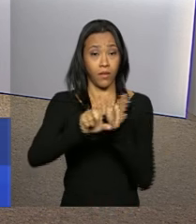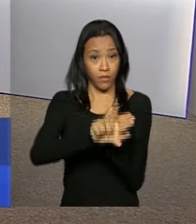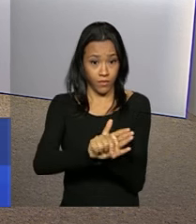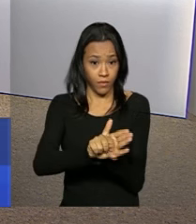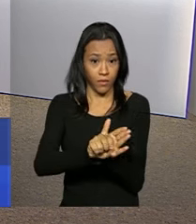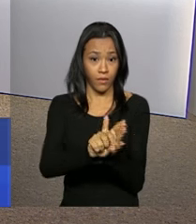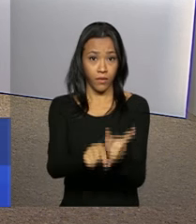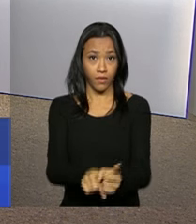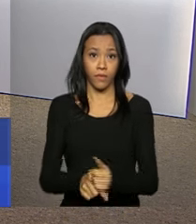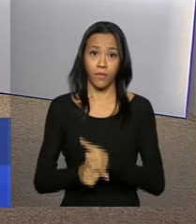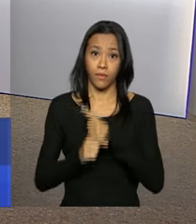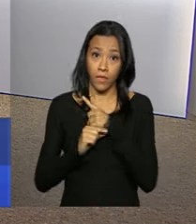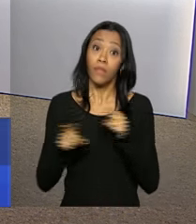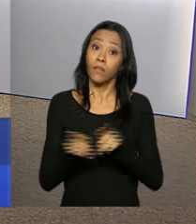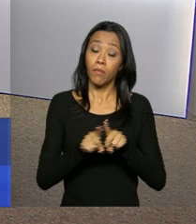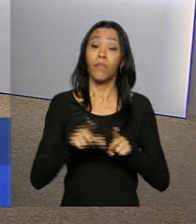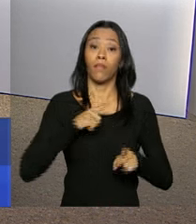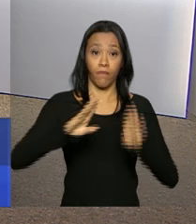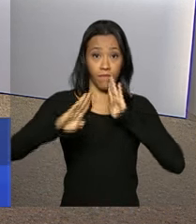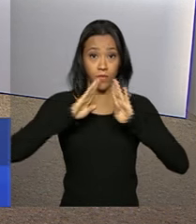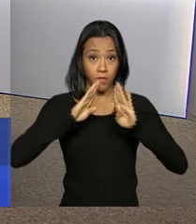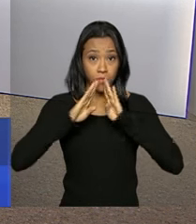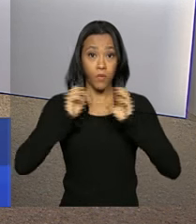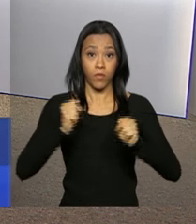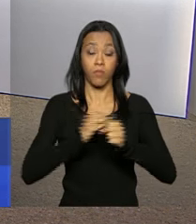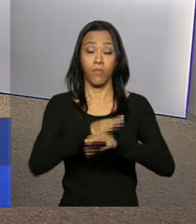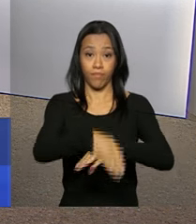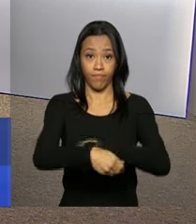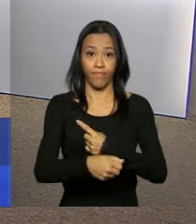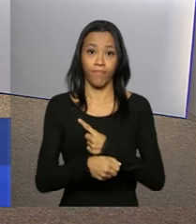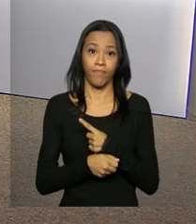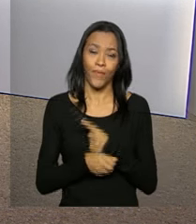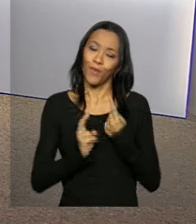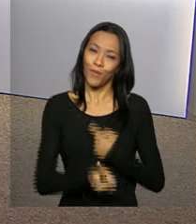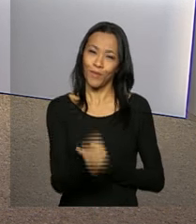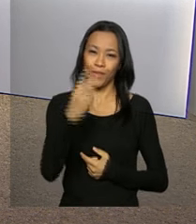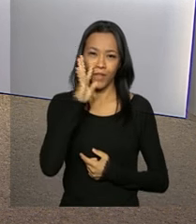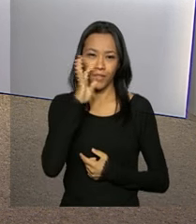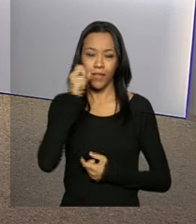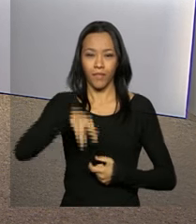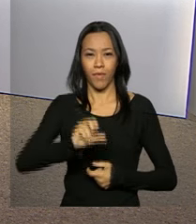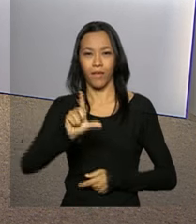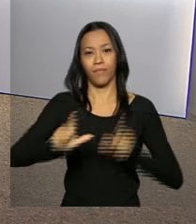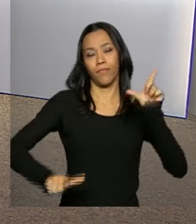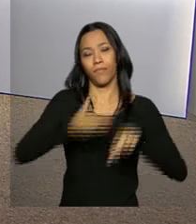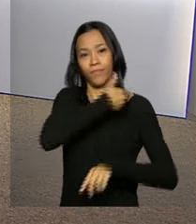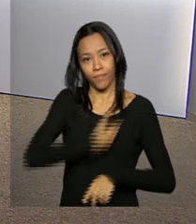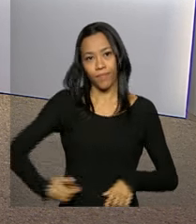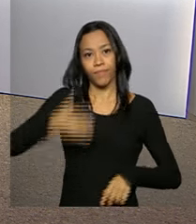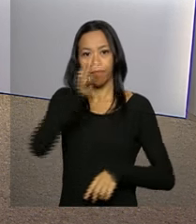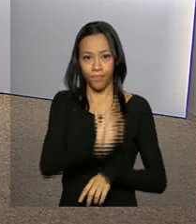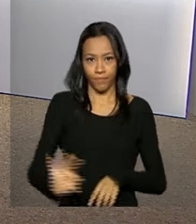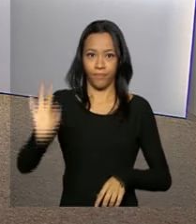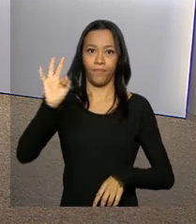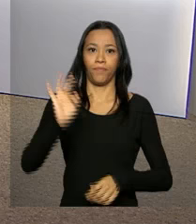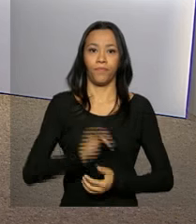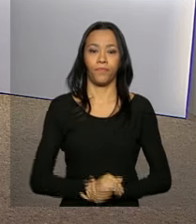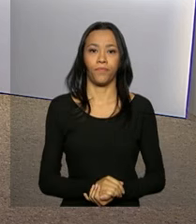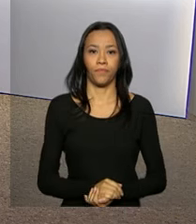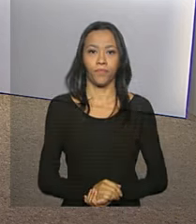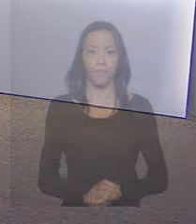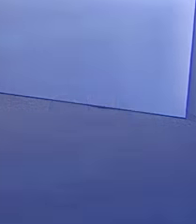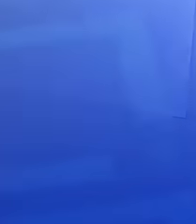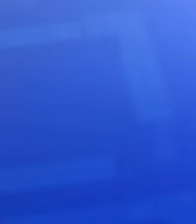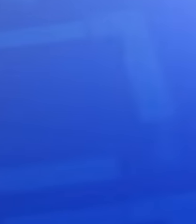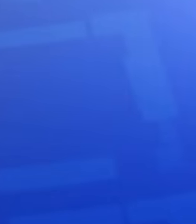tvbr e facebook.com tvbr Continue com a gente a NBR a TV do Governo Federal